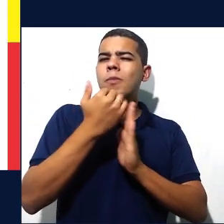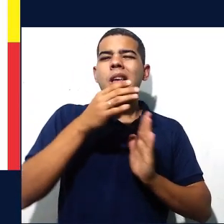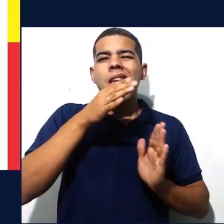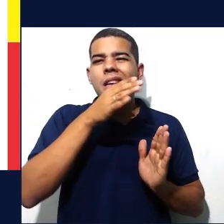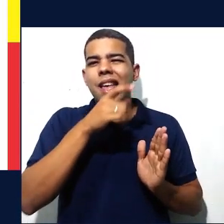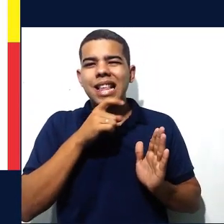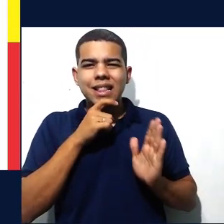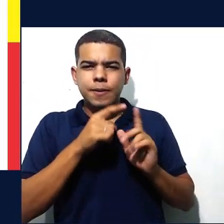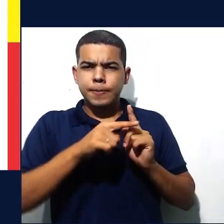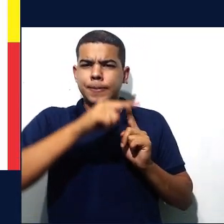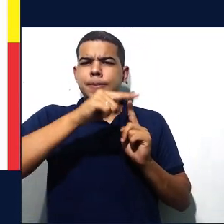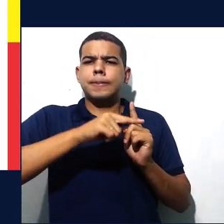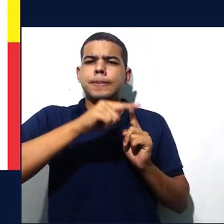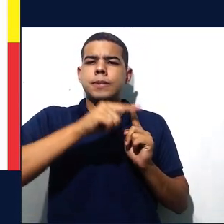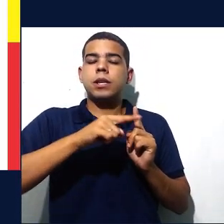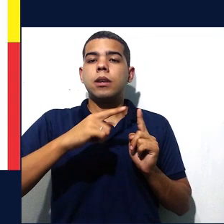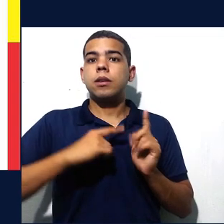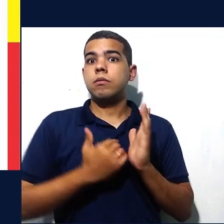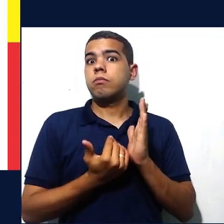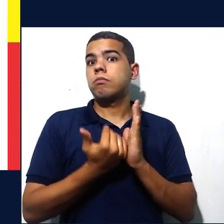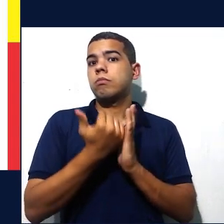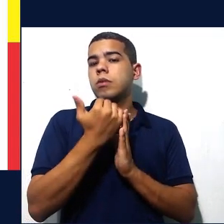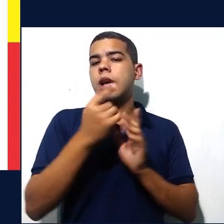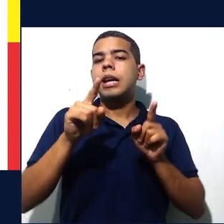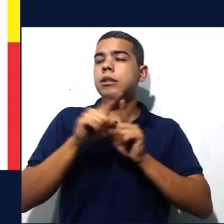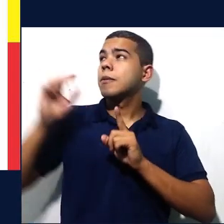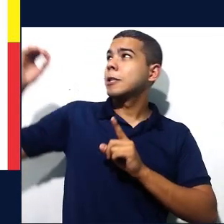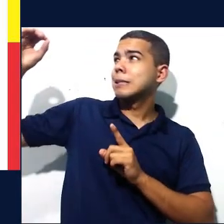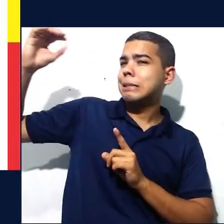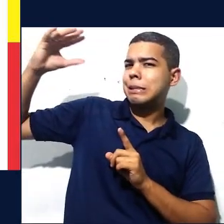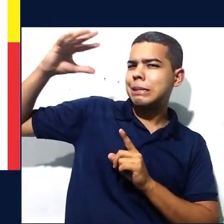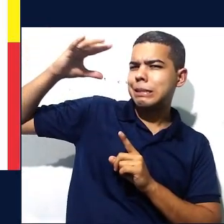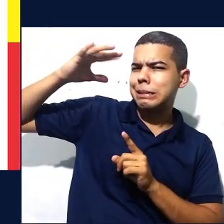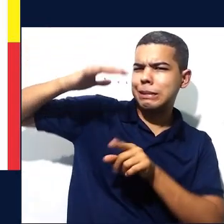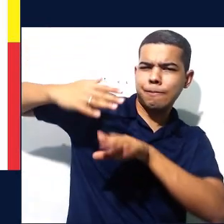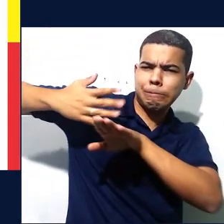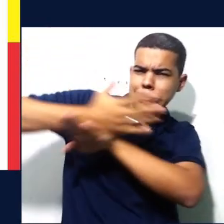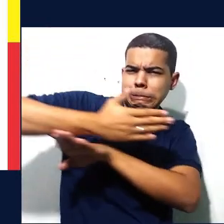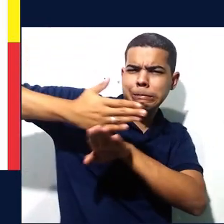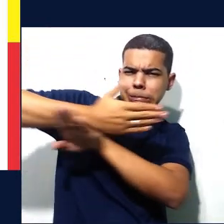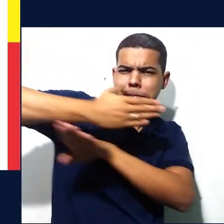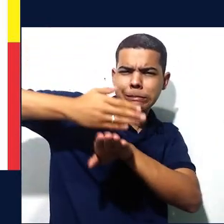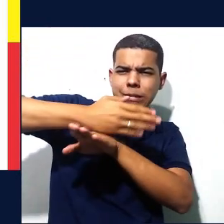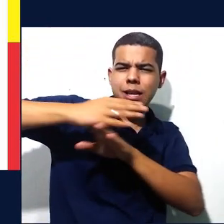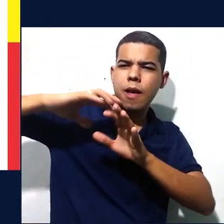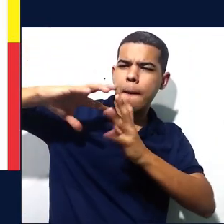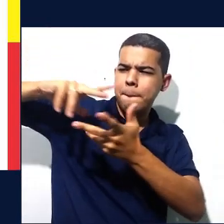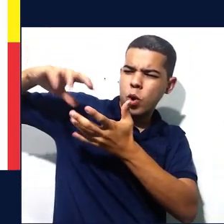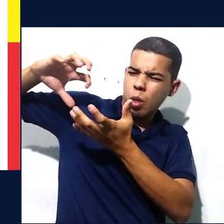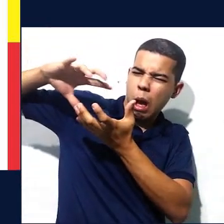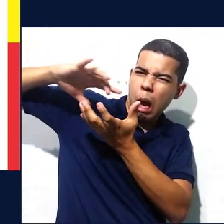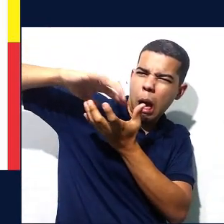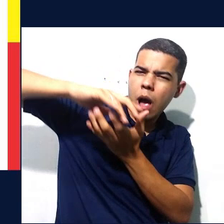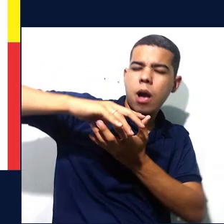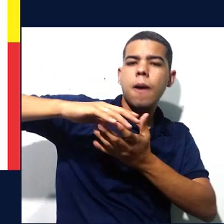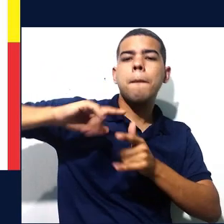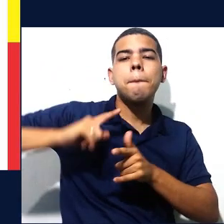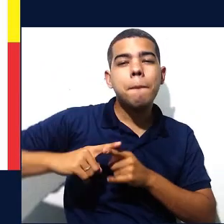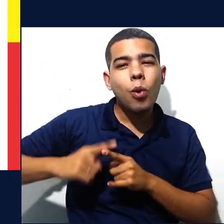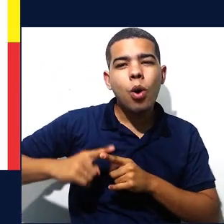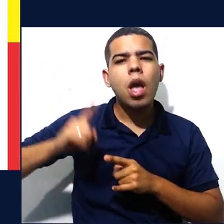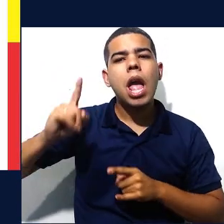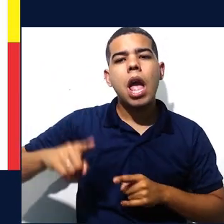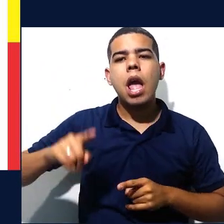média do nosso planeta e da penetração de raios ultravioleta, porque isso aconteceu por causa do